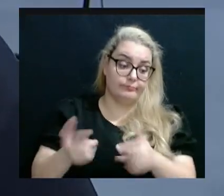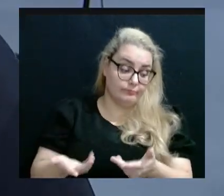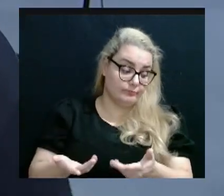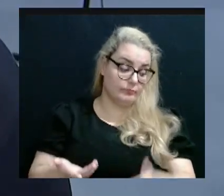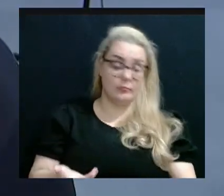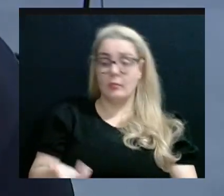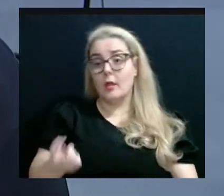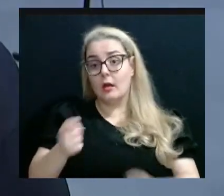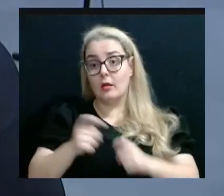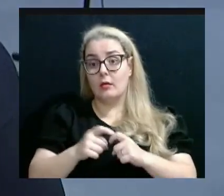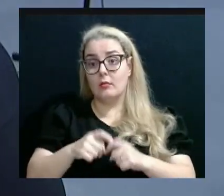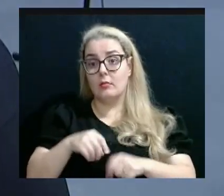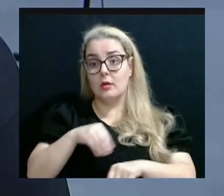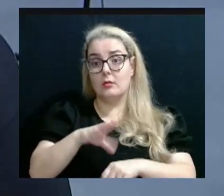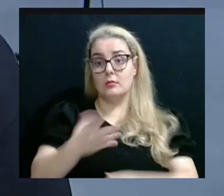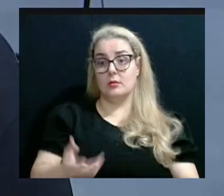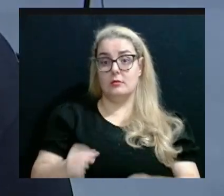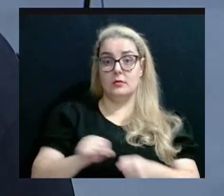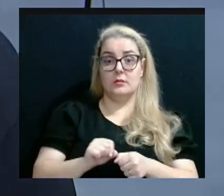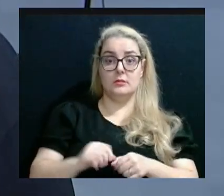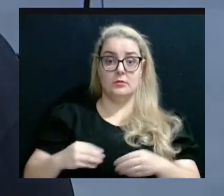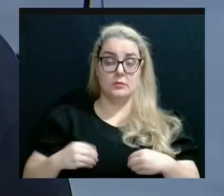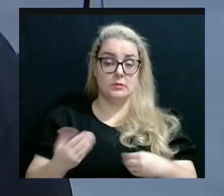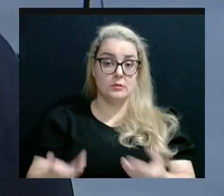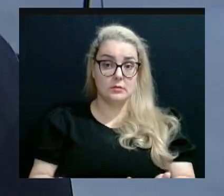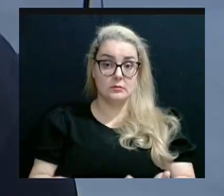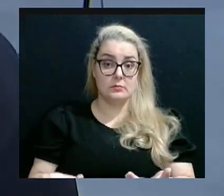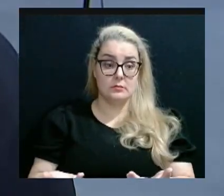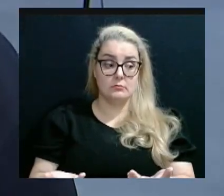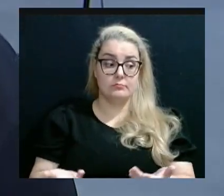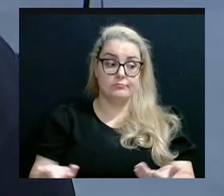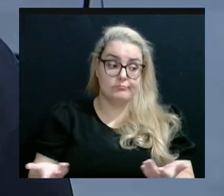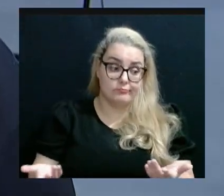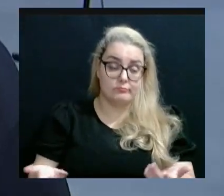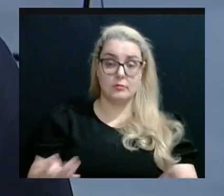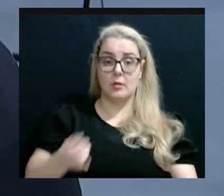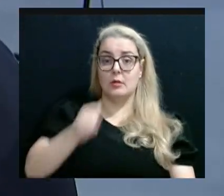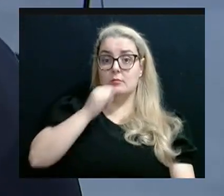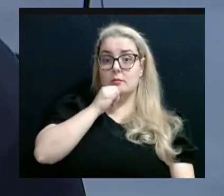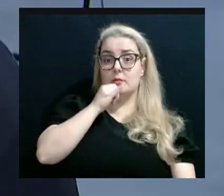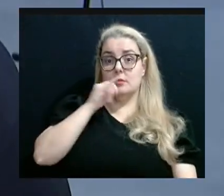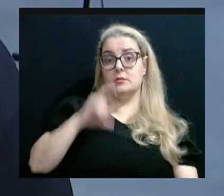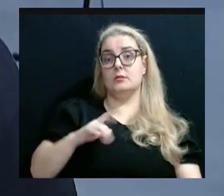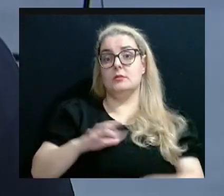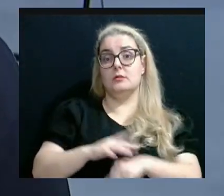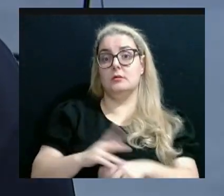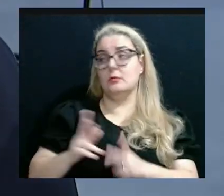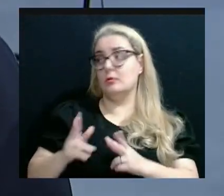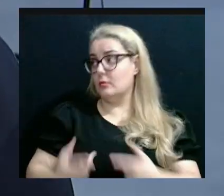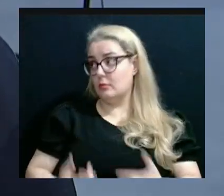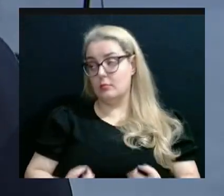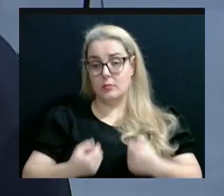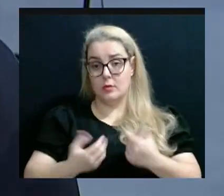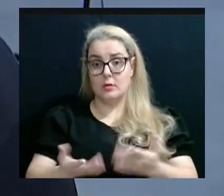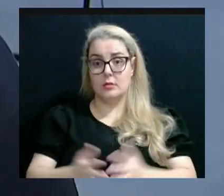receitou que tem que fazer um exame. Por exemplo, tem doenças como câncer, né? O câncer tem câncer que são